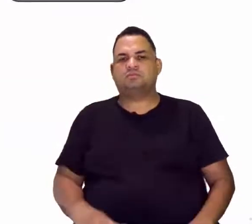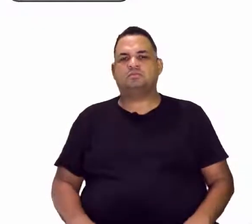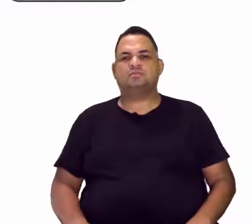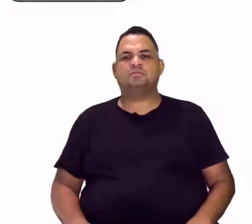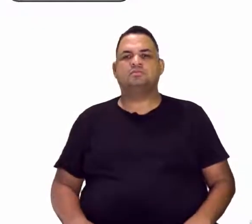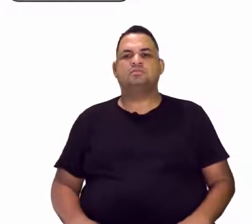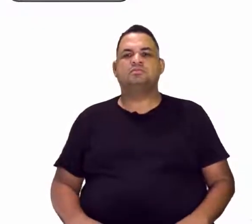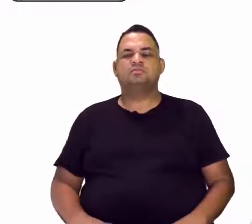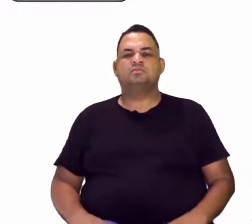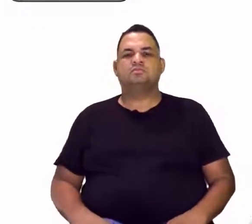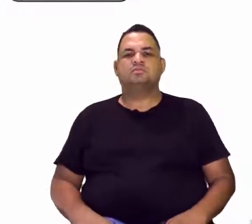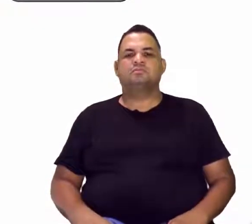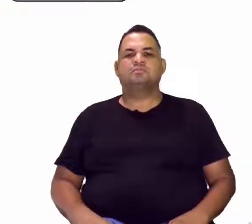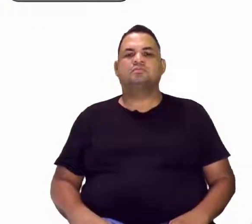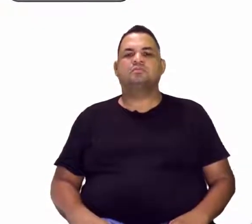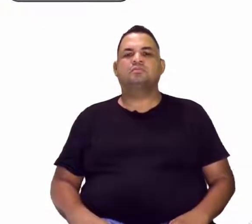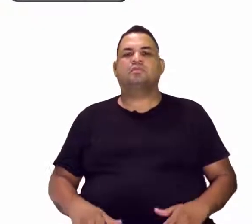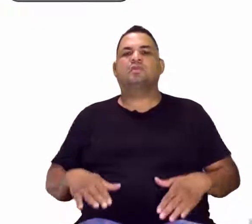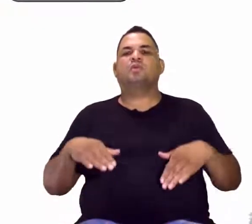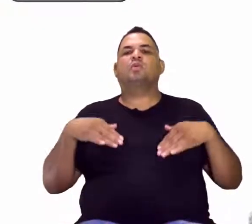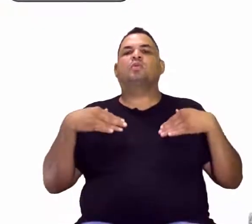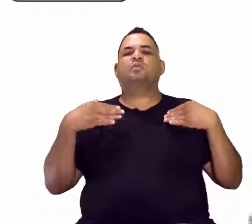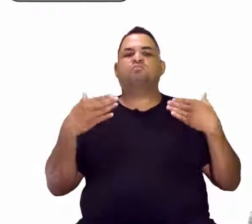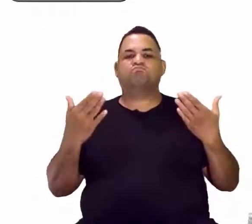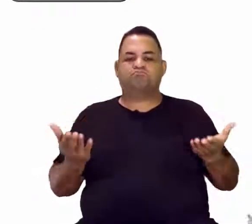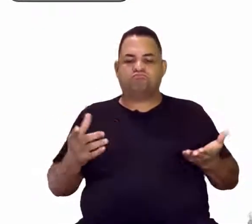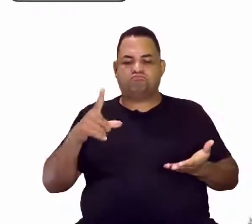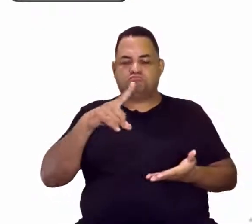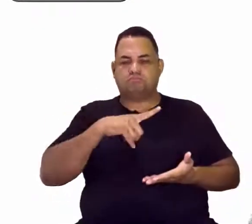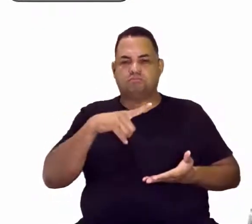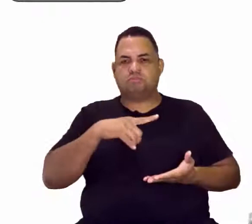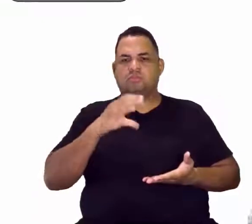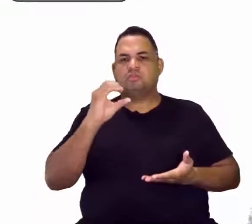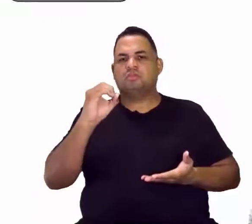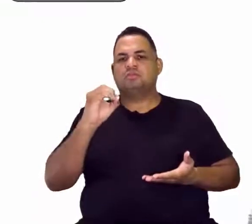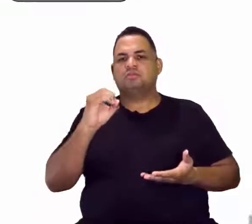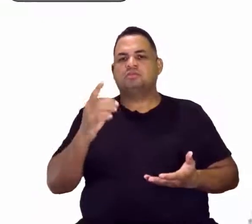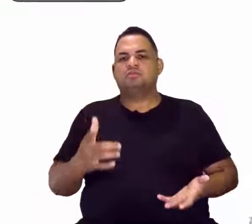Ai, professor, e quando apresentar oxigênio?